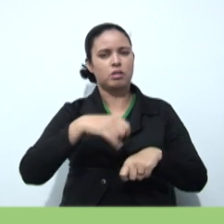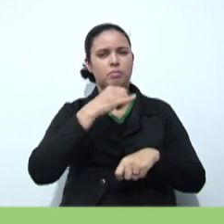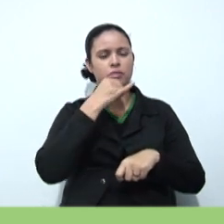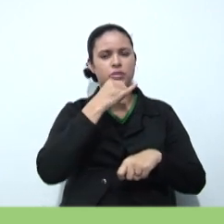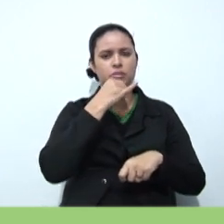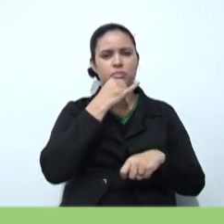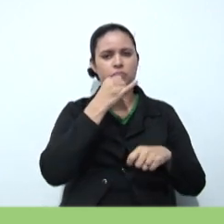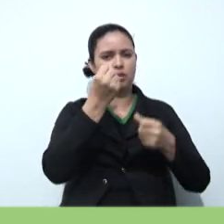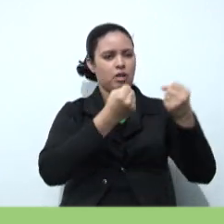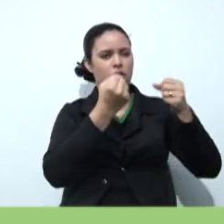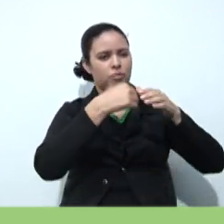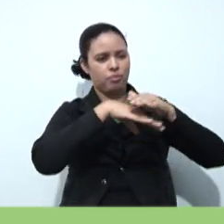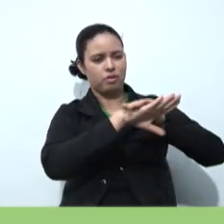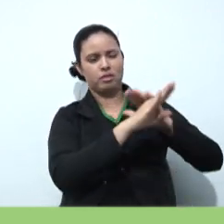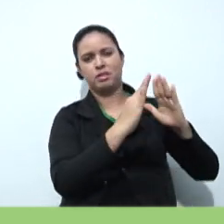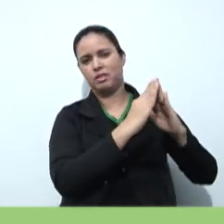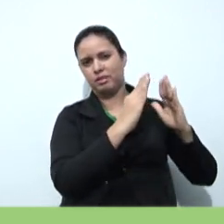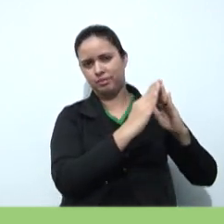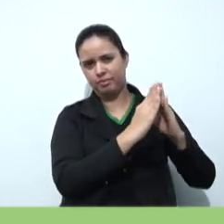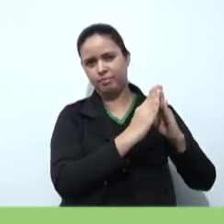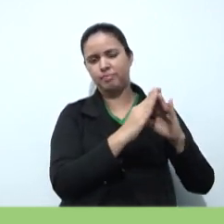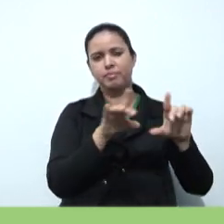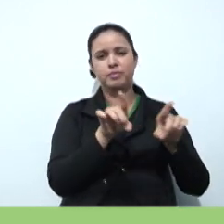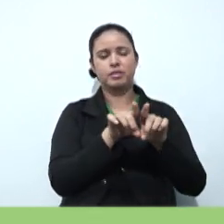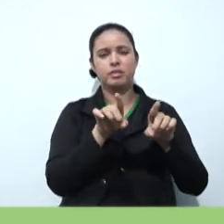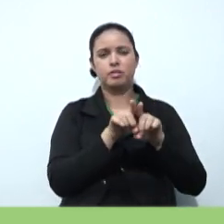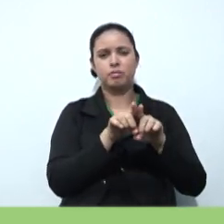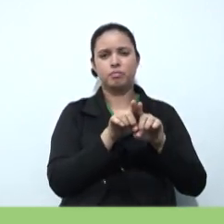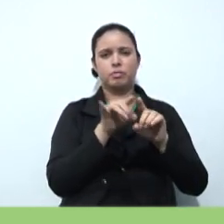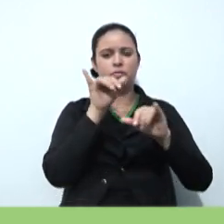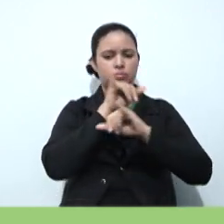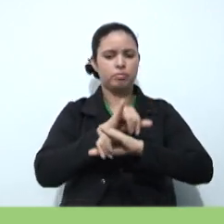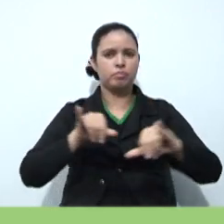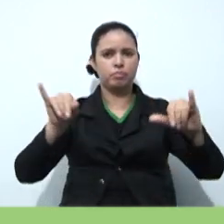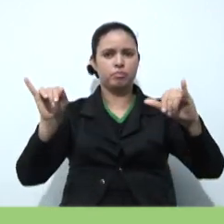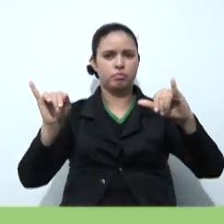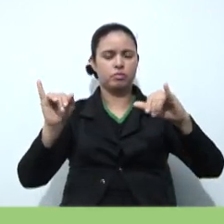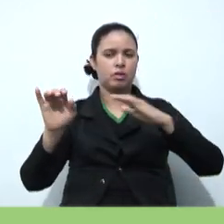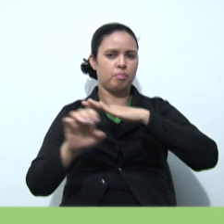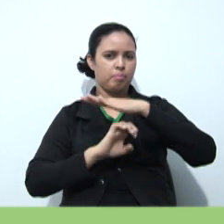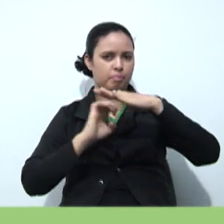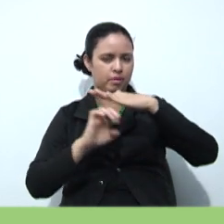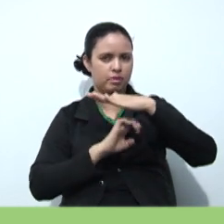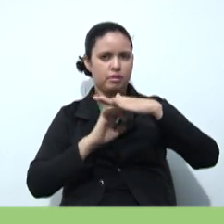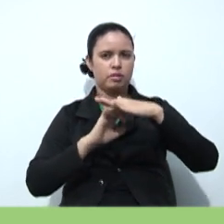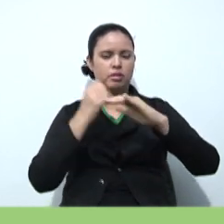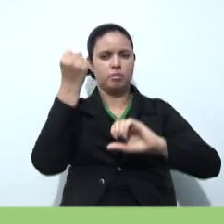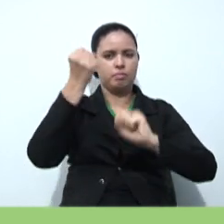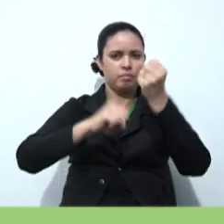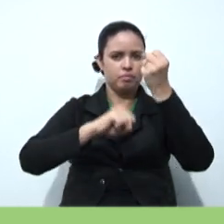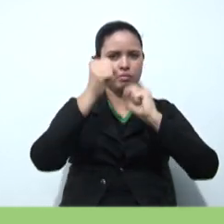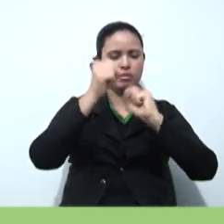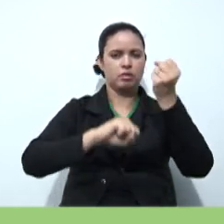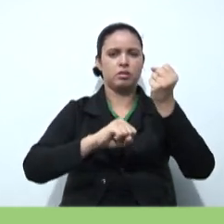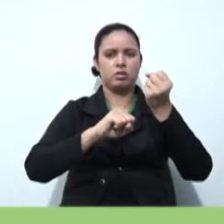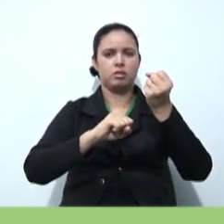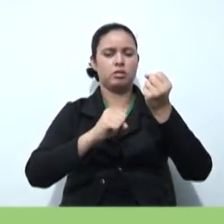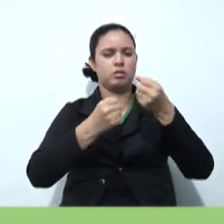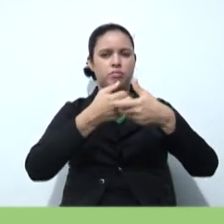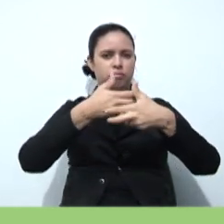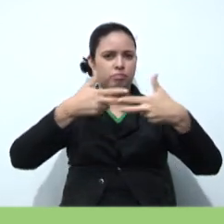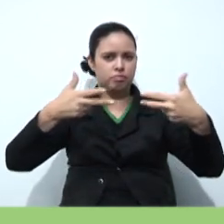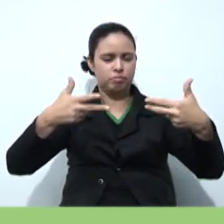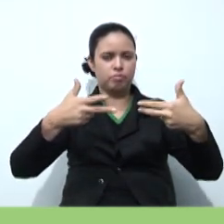deixar o carro em casa. Denuncie. Fábricas e pessoas têm jogado detritos poluentes em rios, lagos